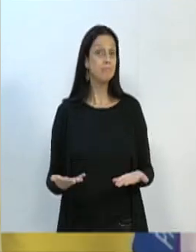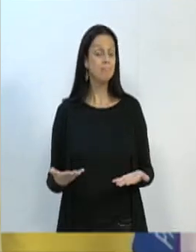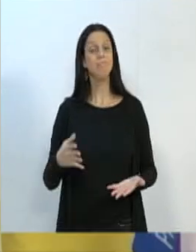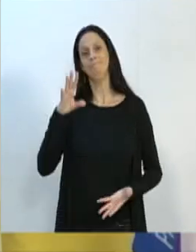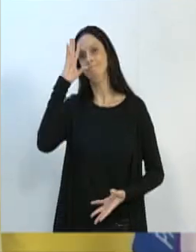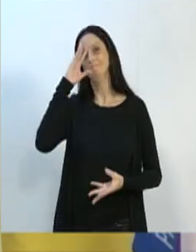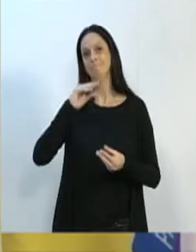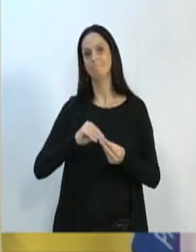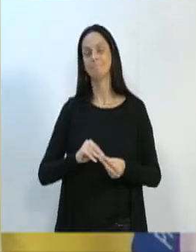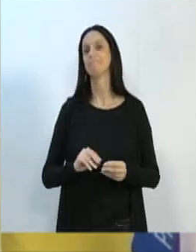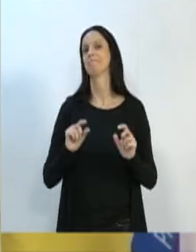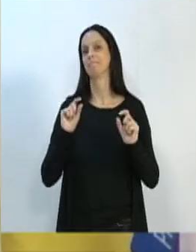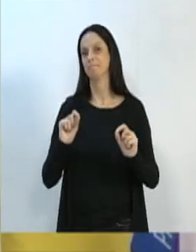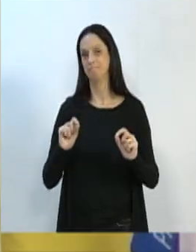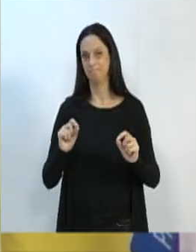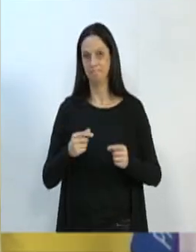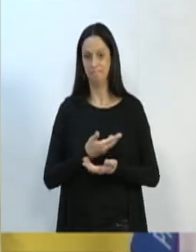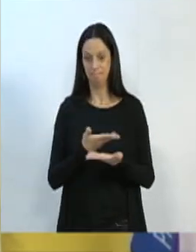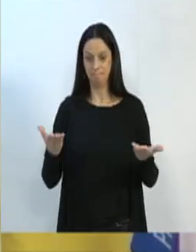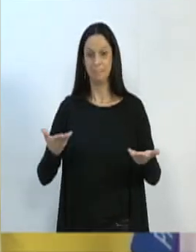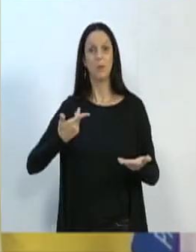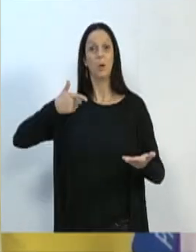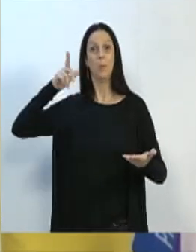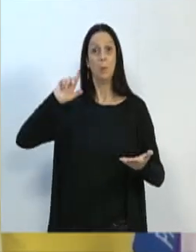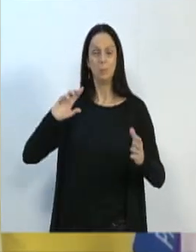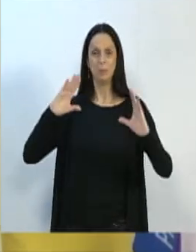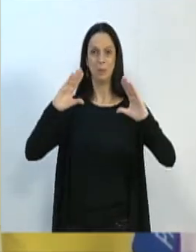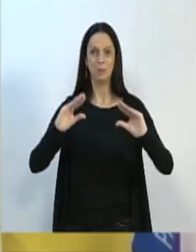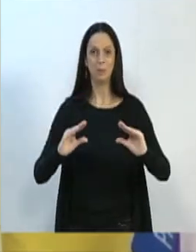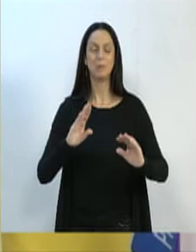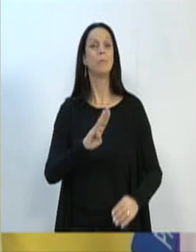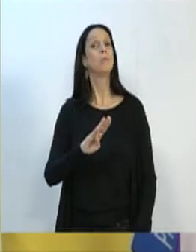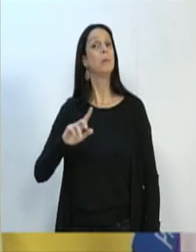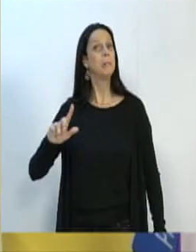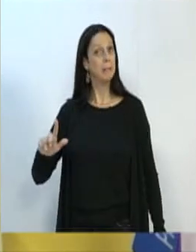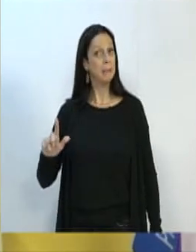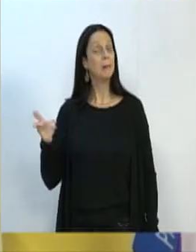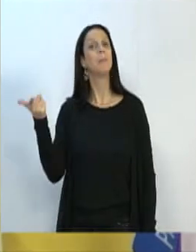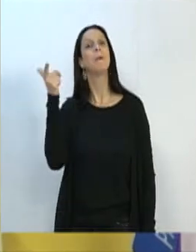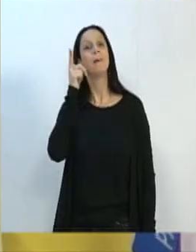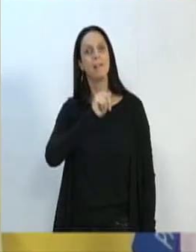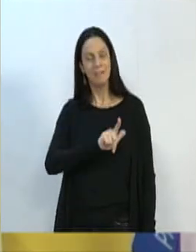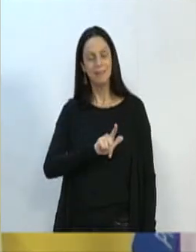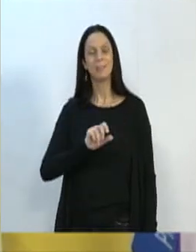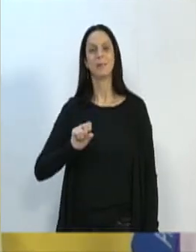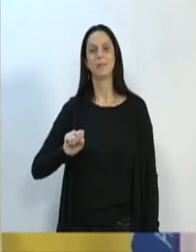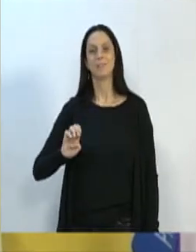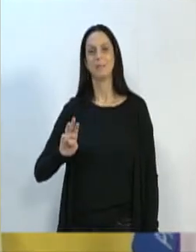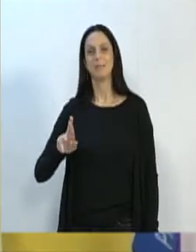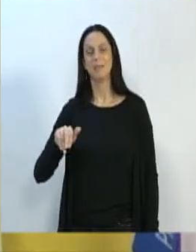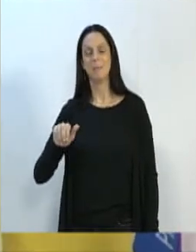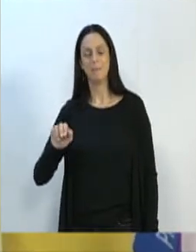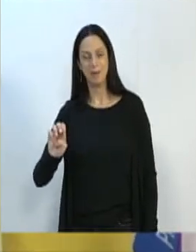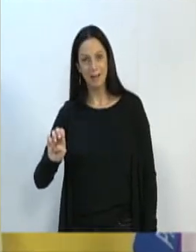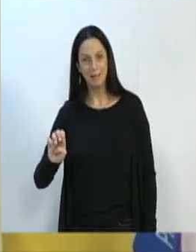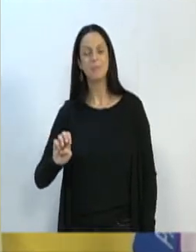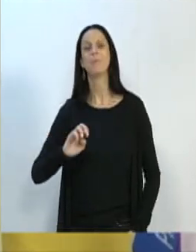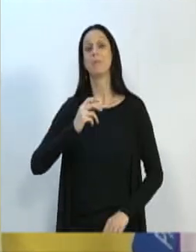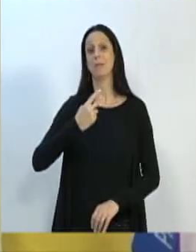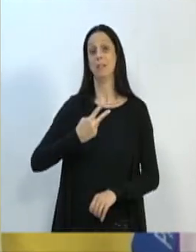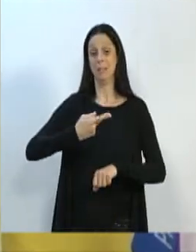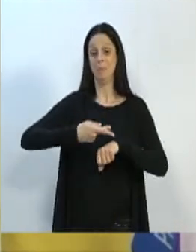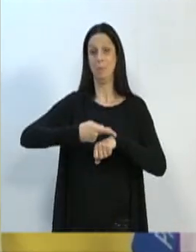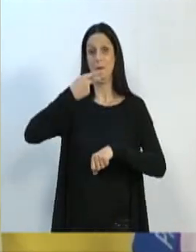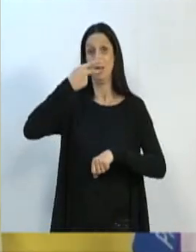só para concluir Então o senhor presidente na noite de ontem Blumenau recebeu do SEBRAE o segundo o segundo lugar